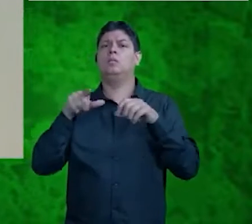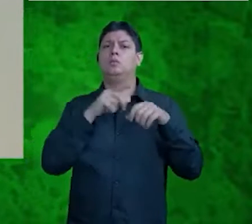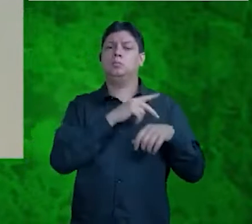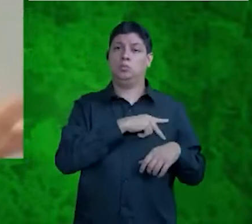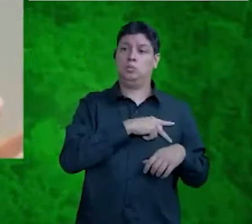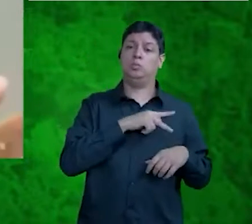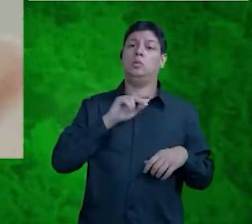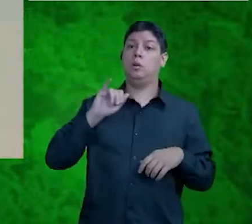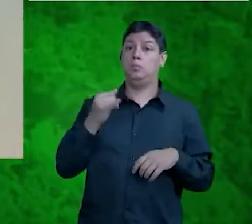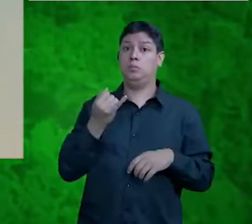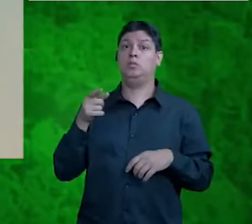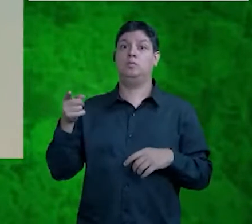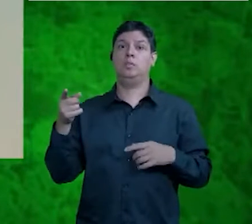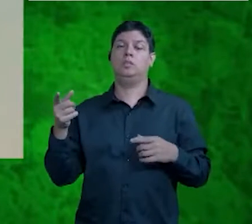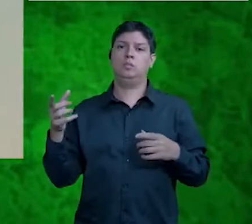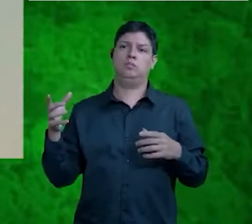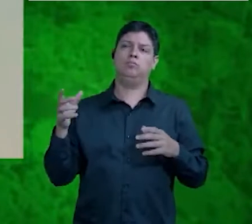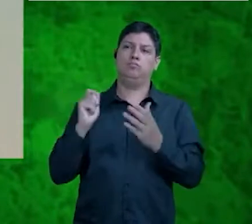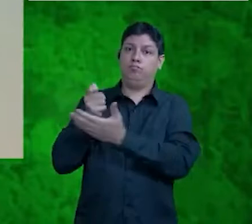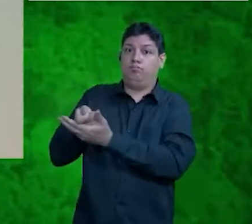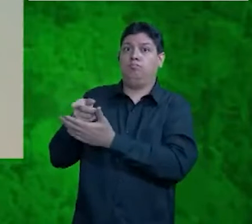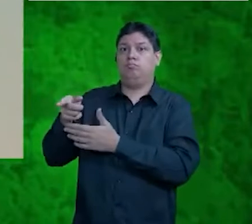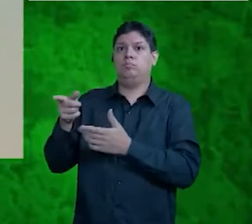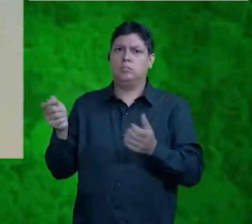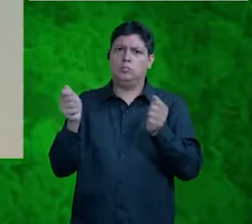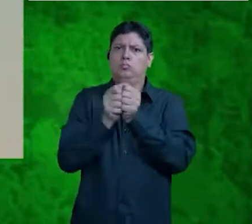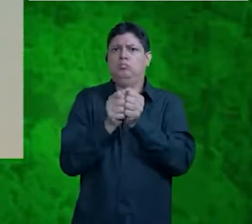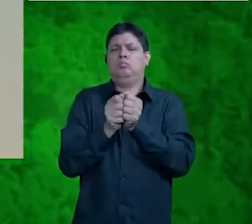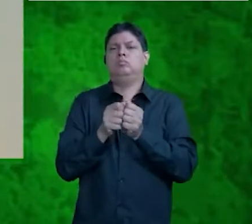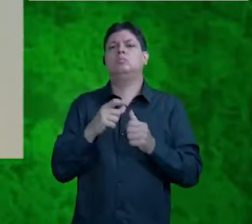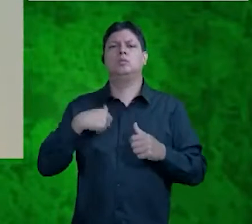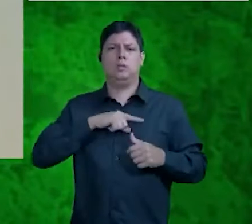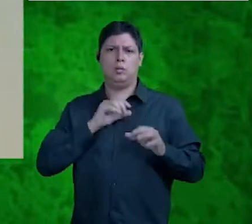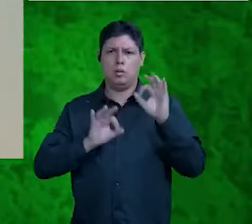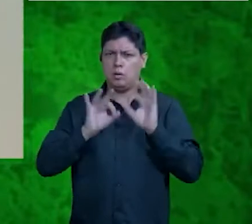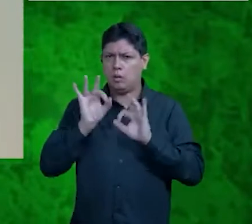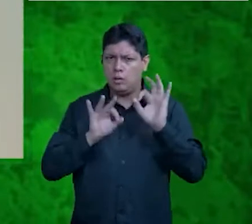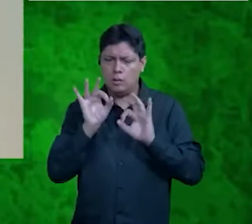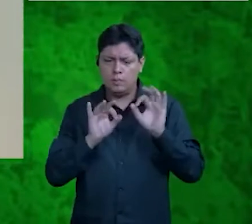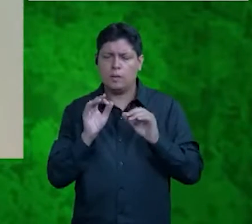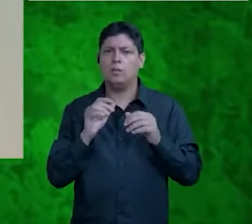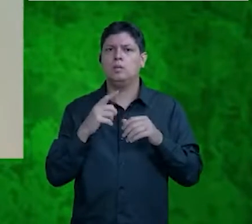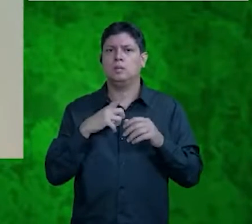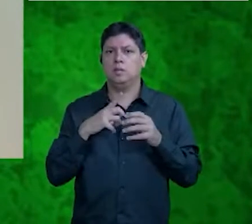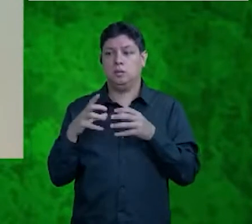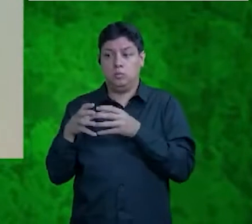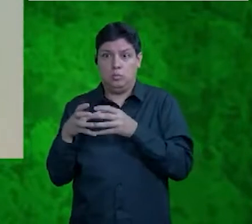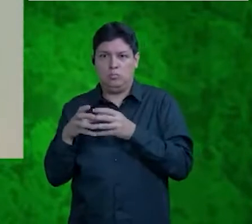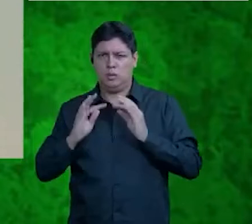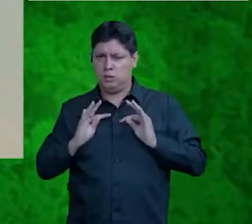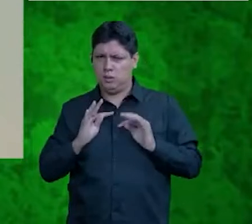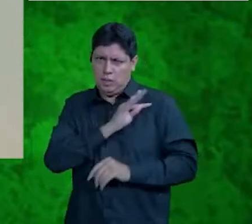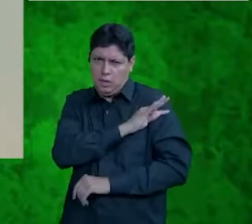aqui elaborando, isso é uma questão técnica, né, que o pessoal técnico está elaborando, mas dentro do nosso plano